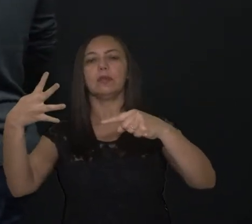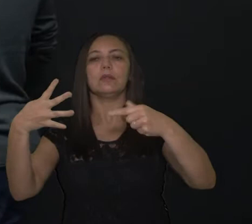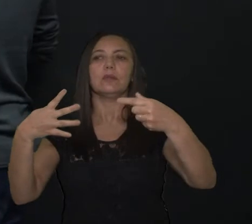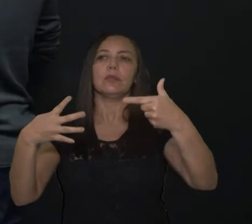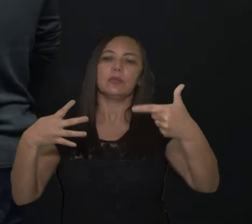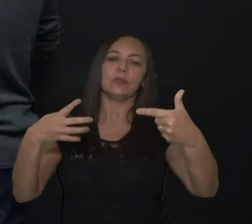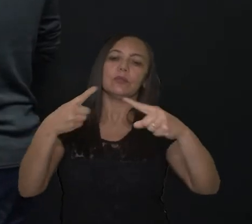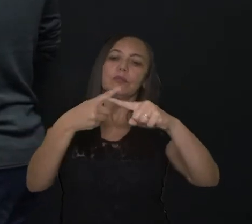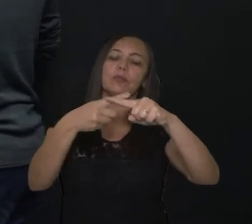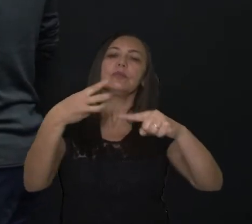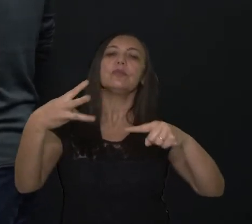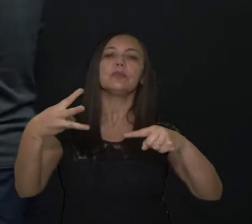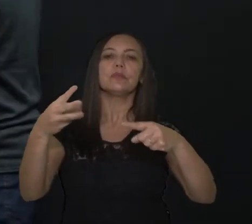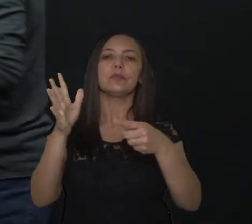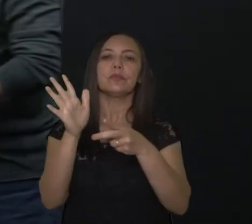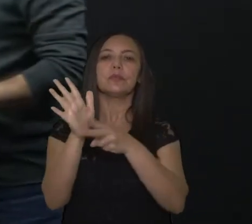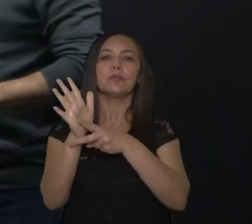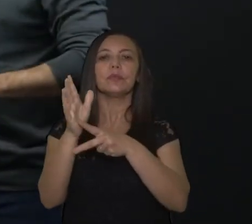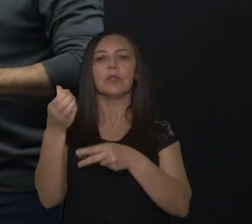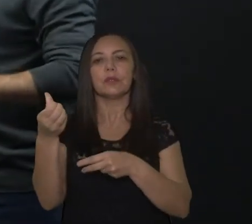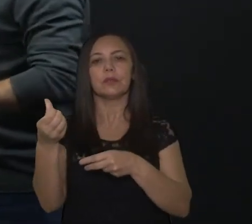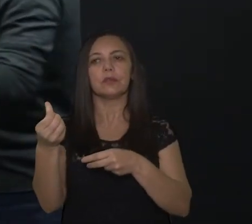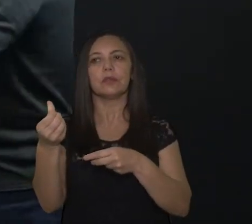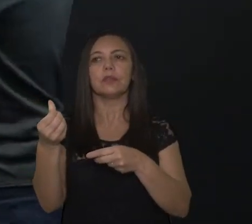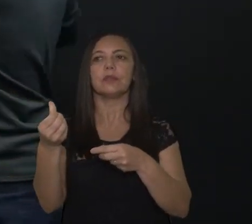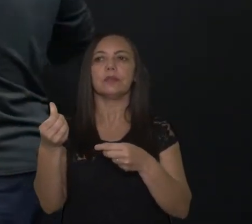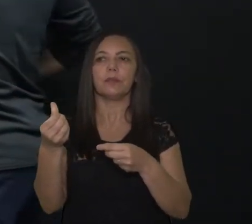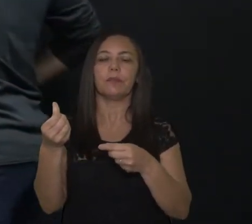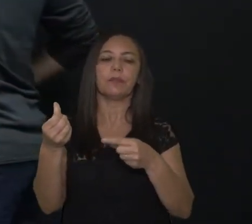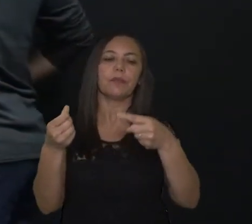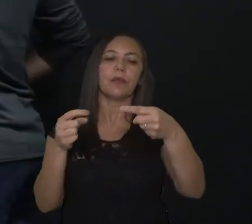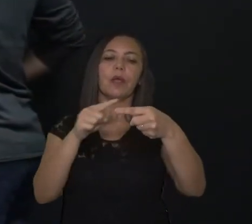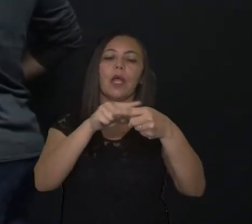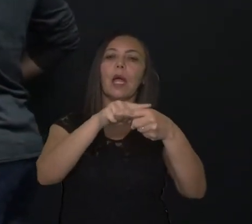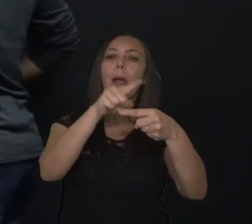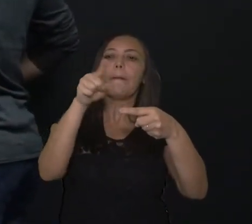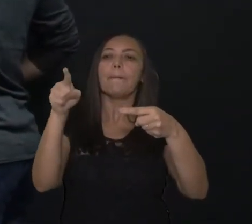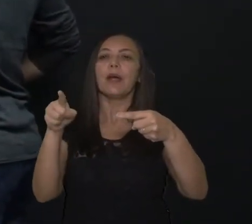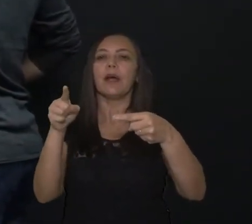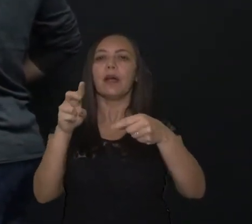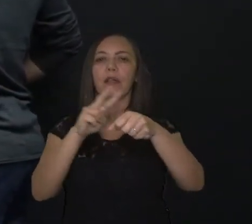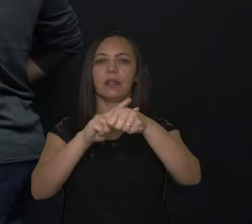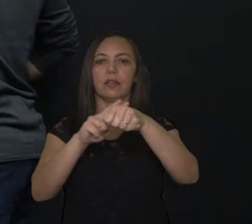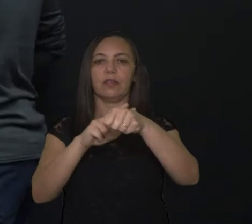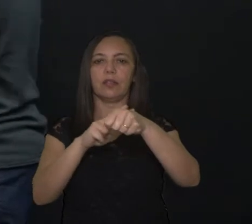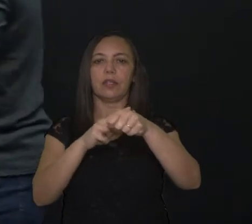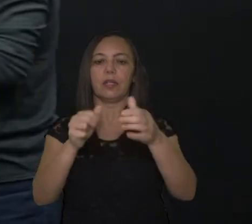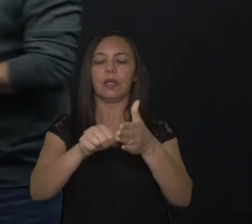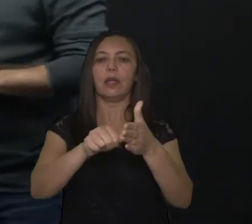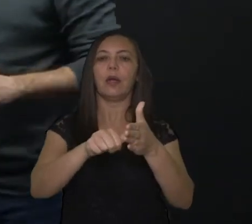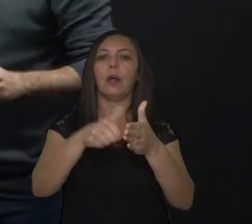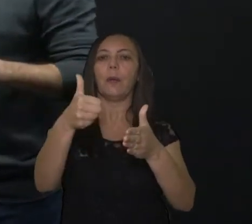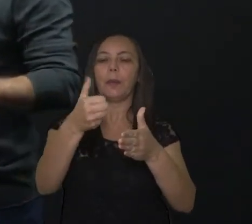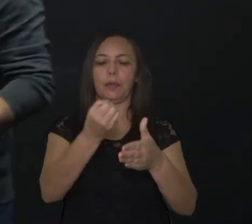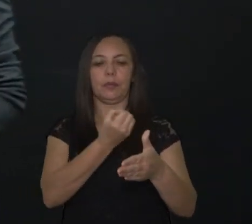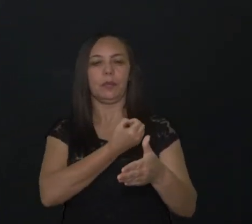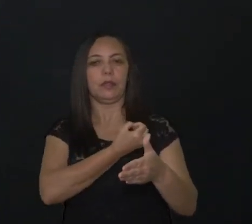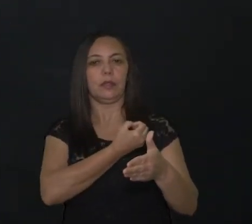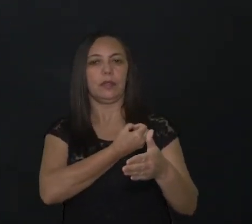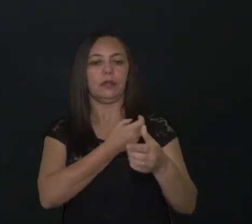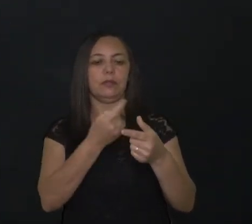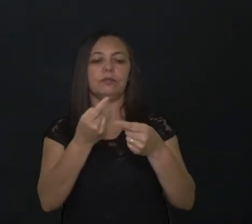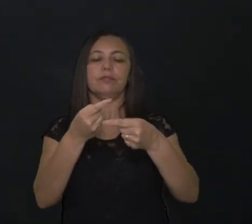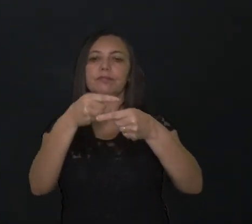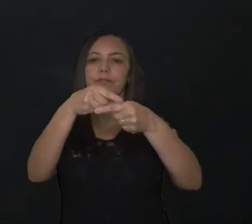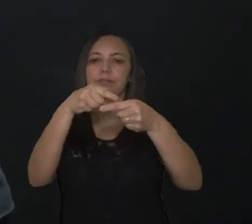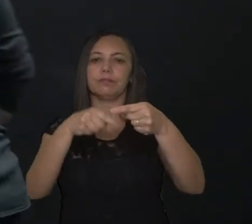2 vezes 3 é 6. Essa parte verde aqui, então, ó, é em relação à primeira fração, tá?